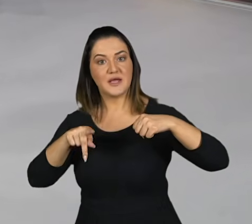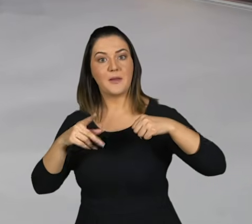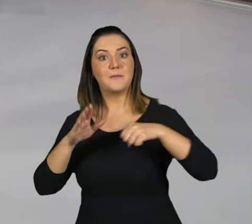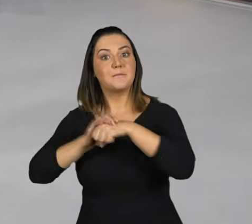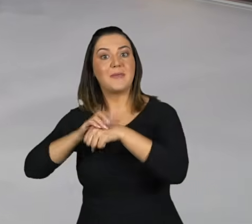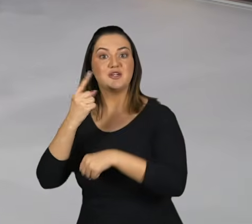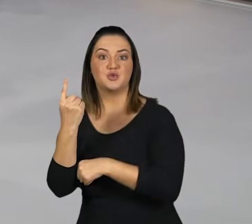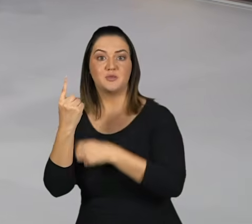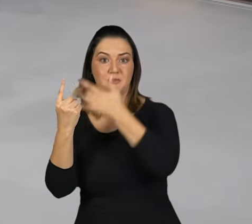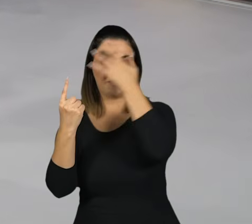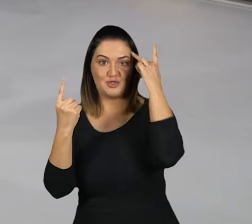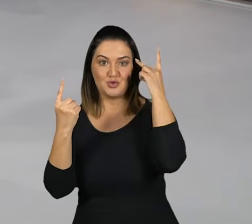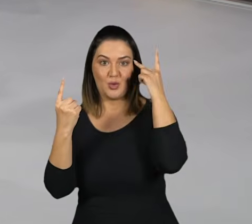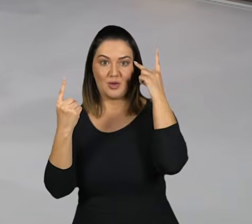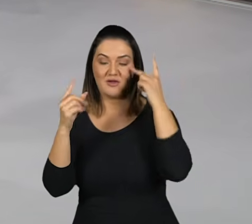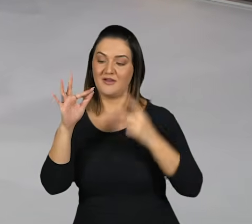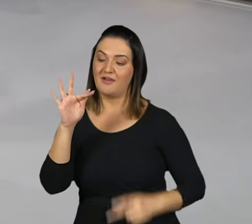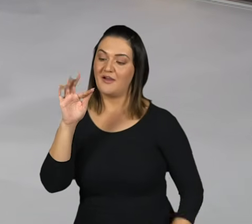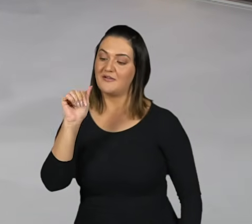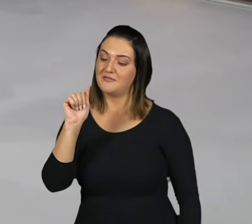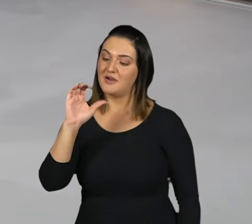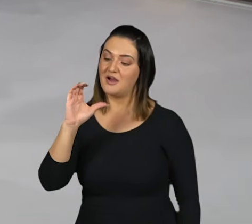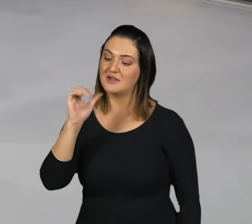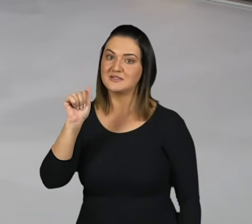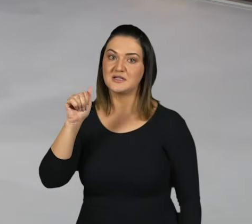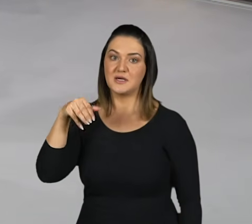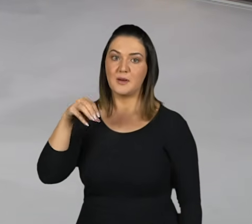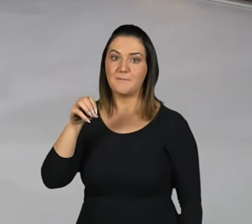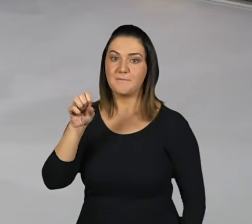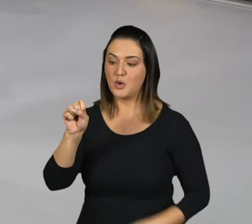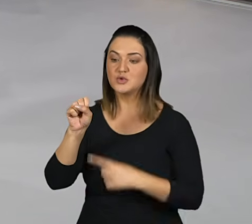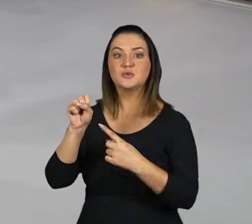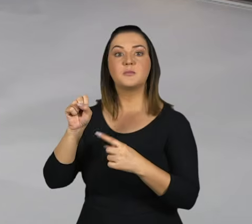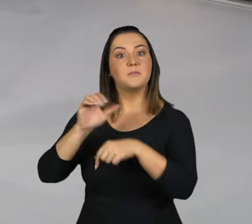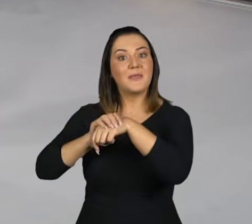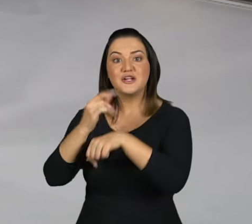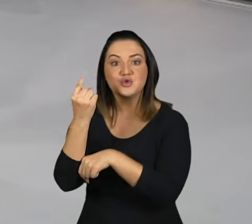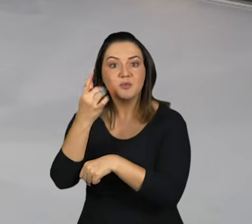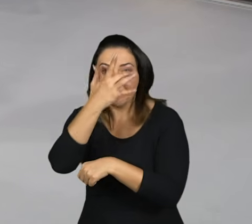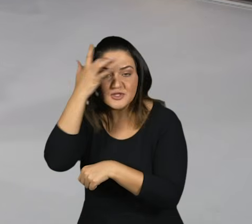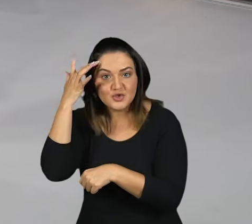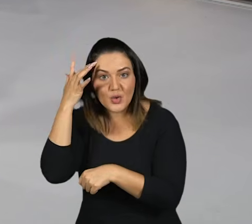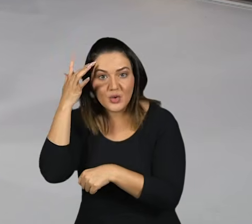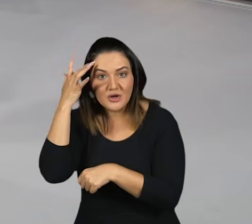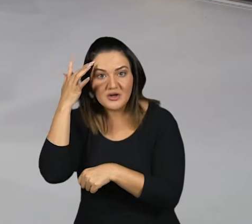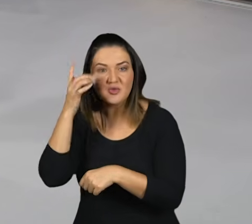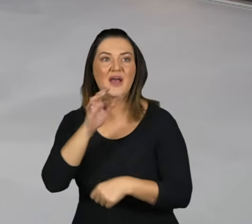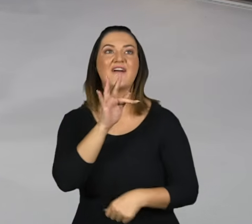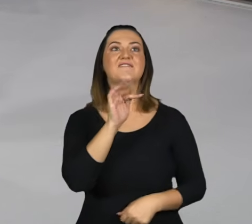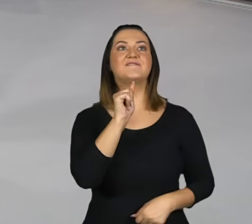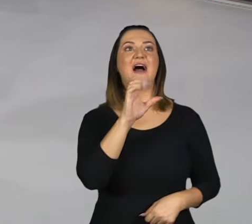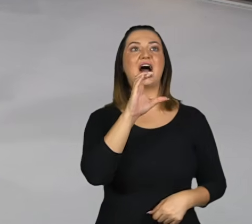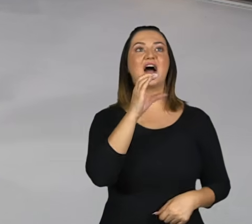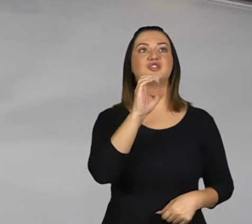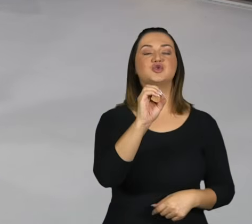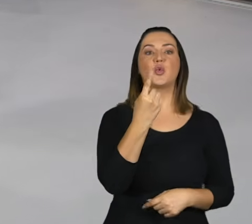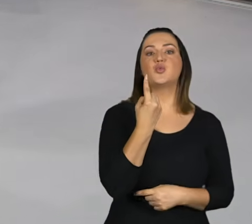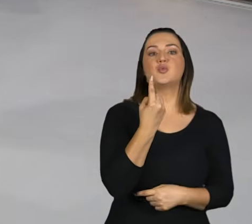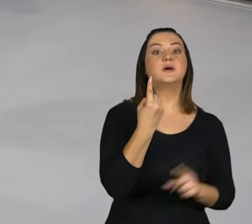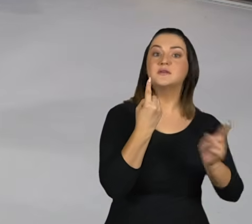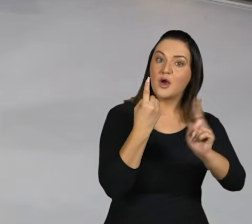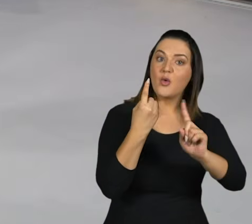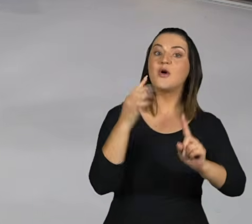façamos, veja que a expressão façamos está no plural. Façamos o homem a nossa imagem, nossa, no plural, e a